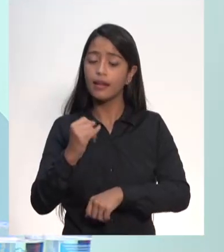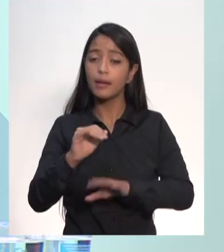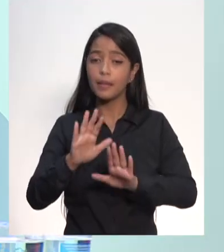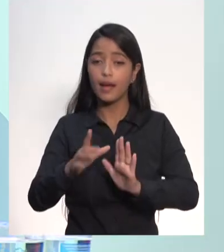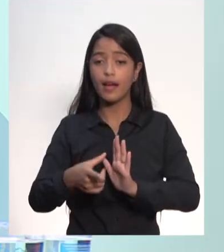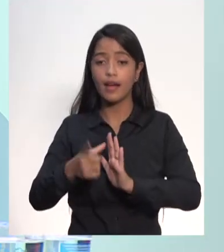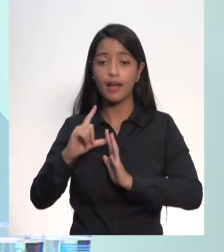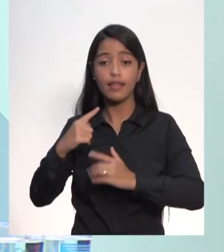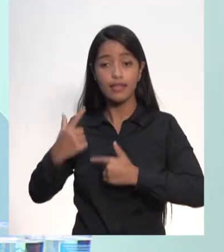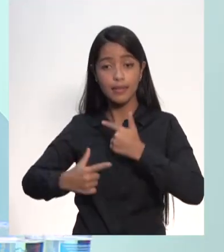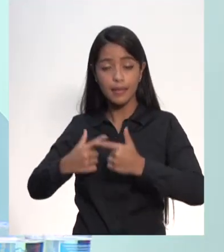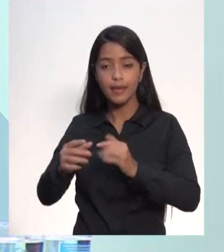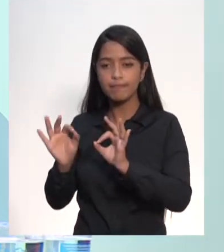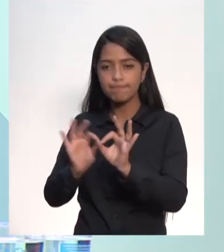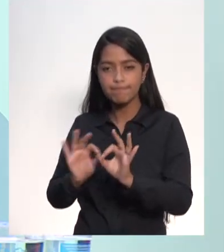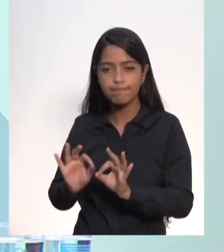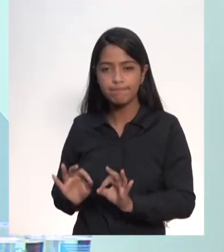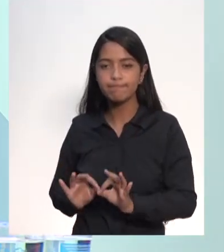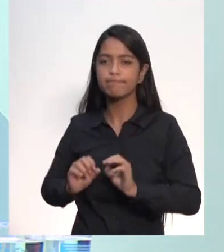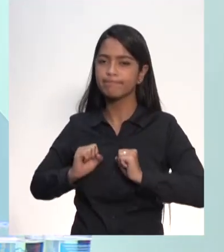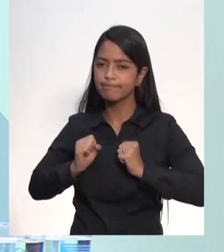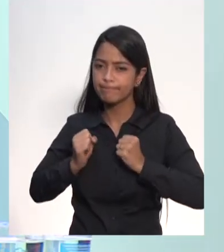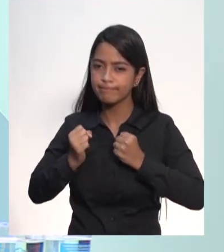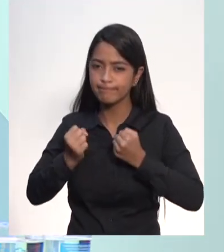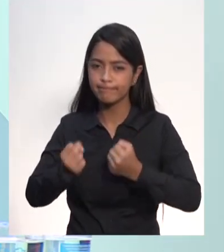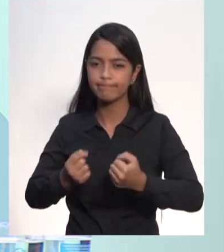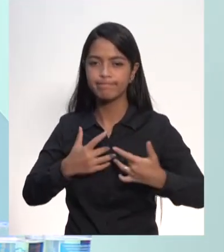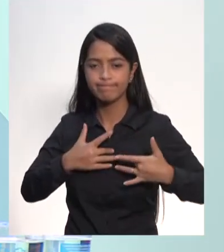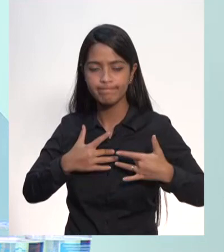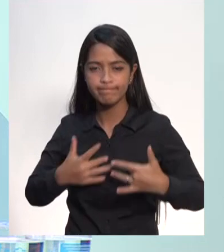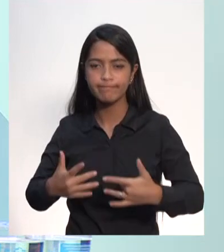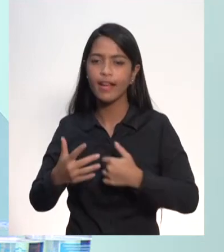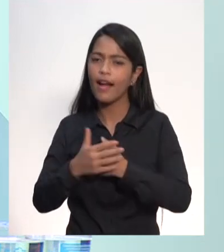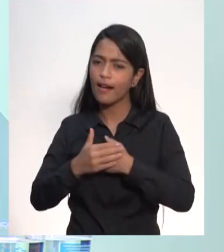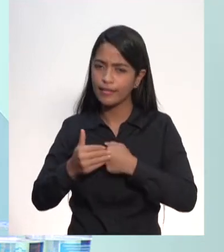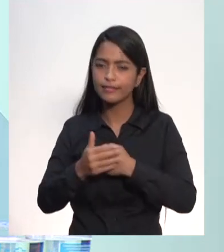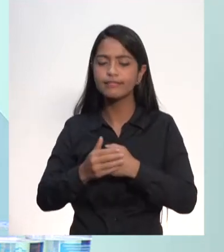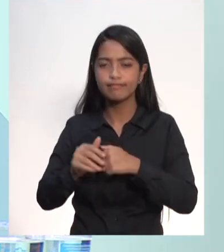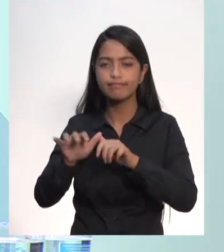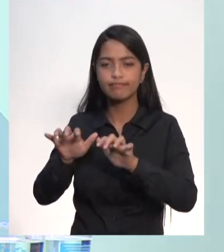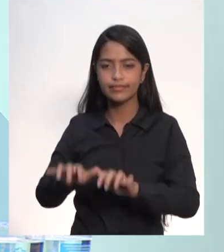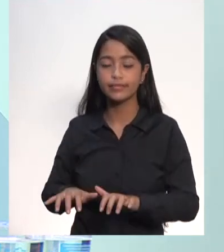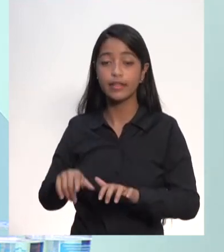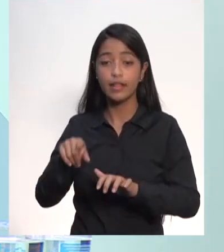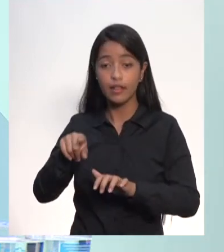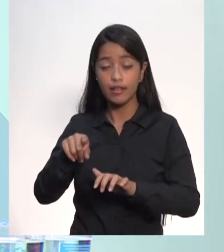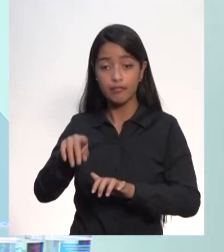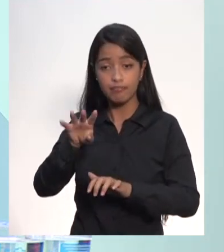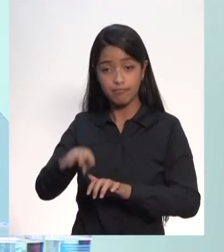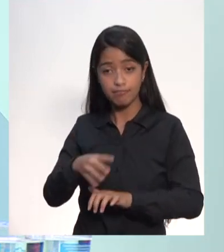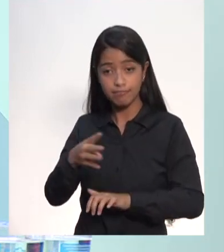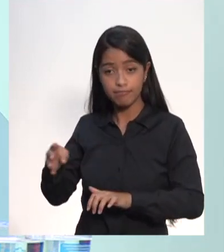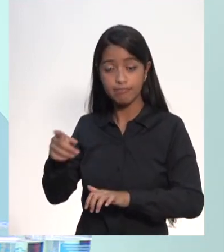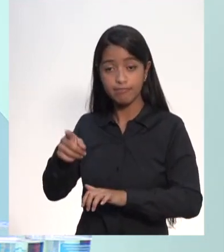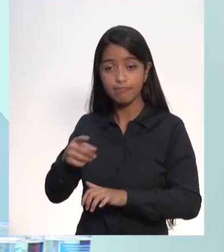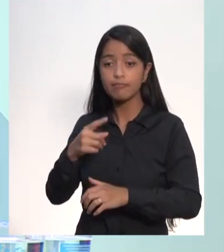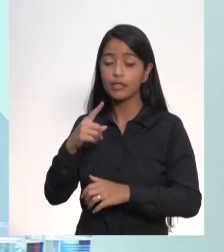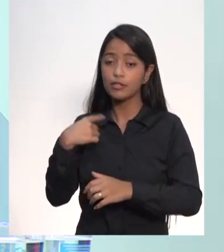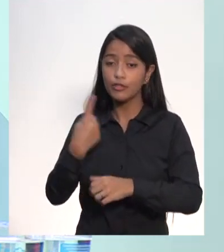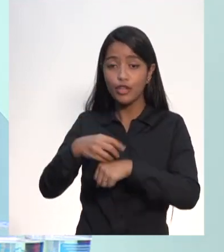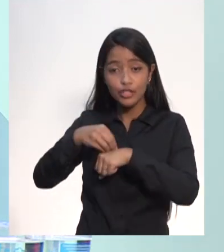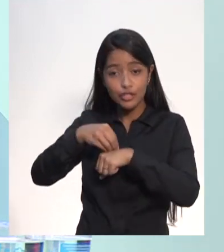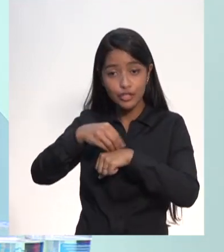realizado com muito carinho, com certeza, com muita dedicação da equipe, e é um material que a gente indica aí como referência